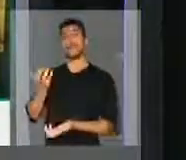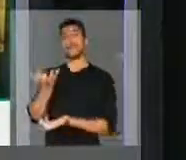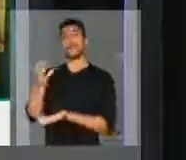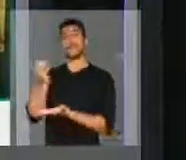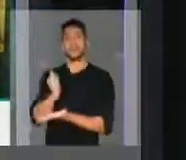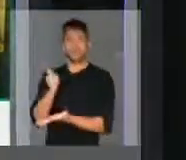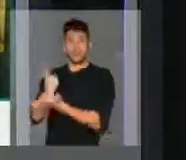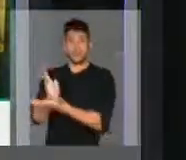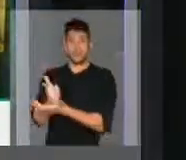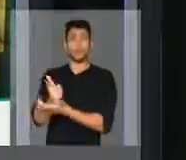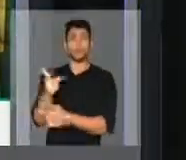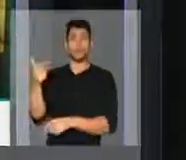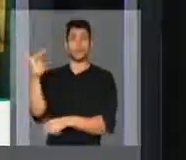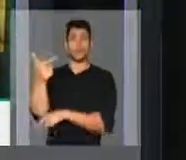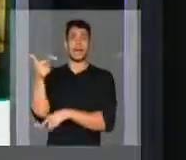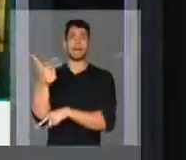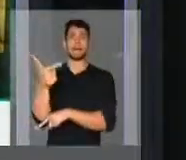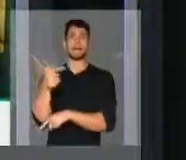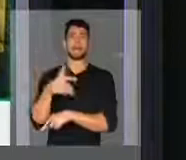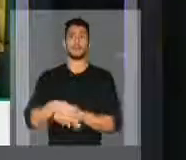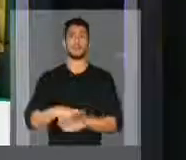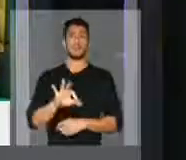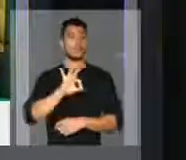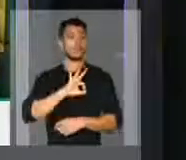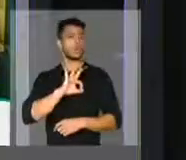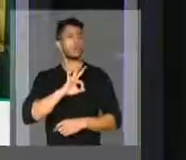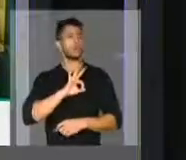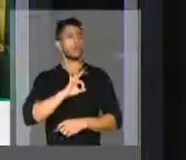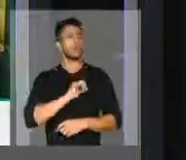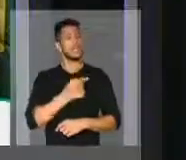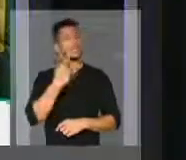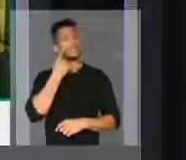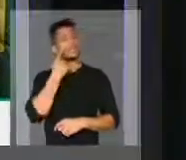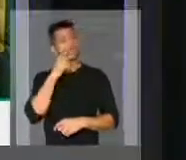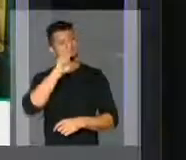necessidade é que eu moro numa fazenda. O delegado